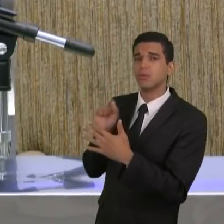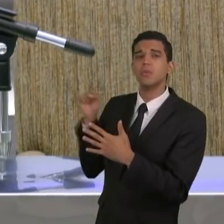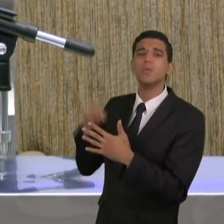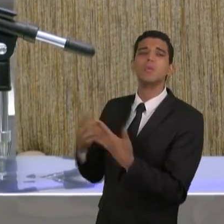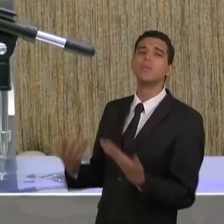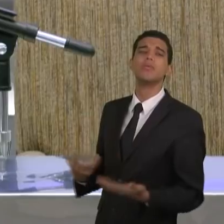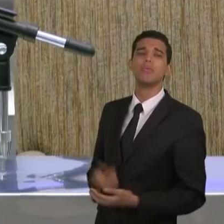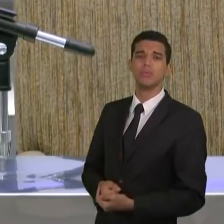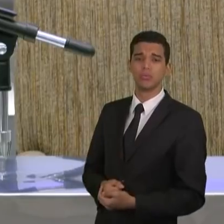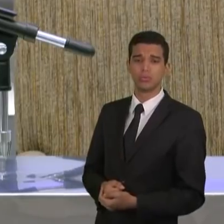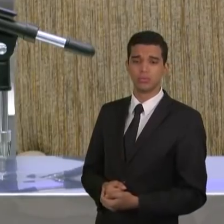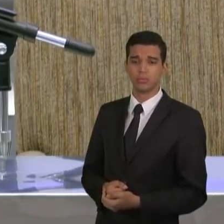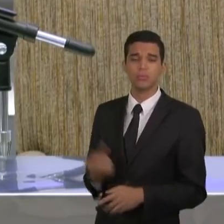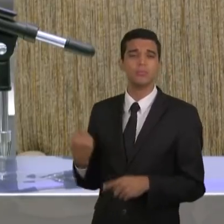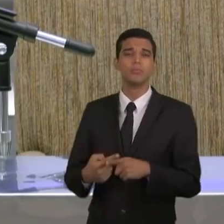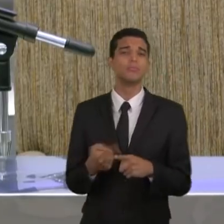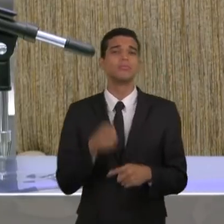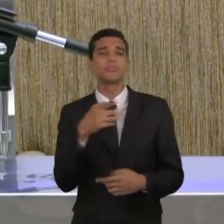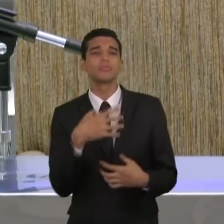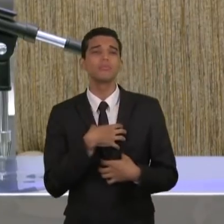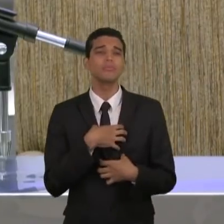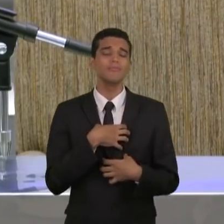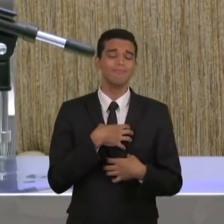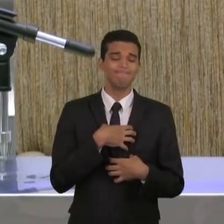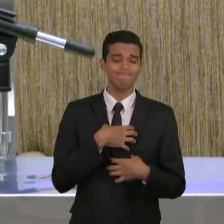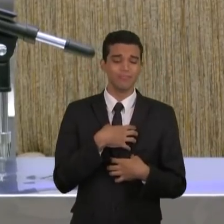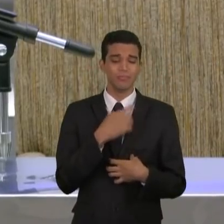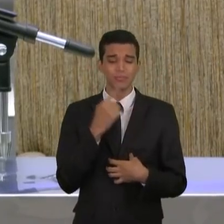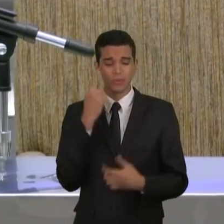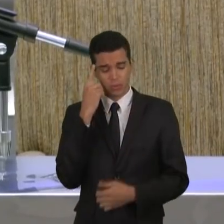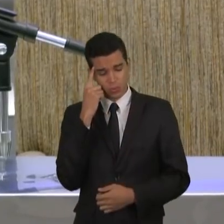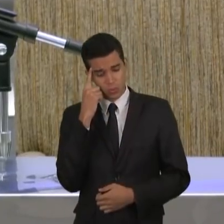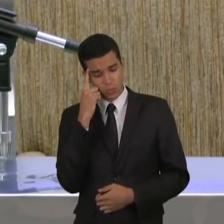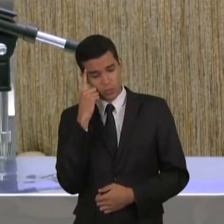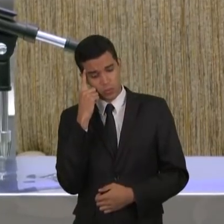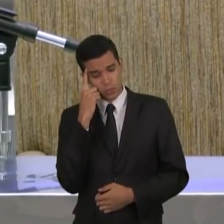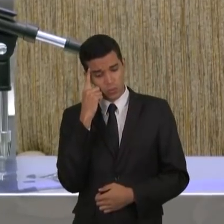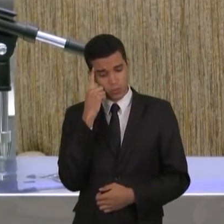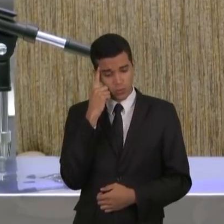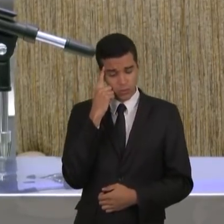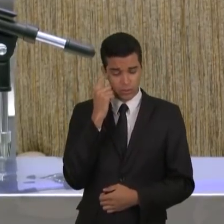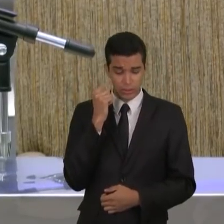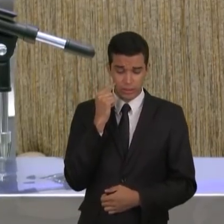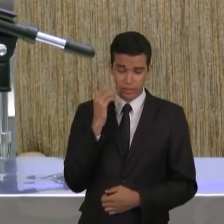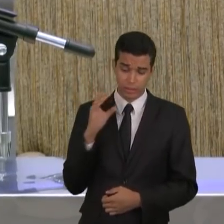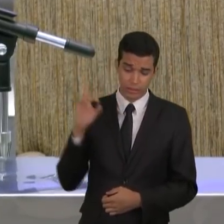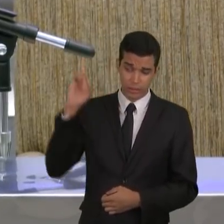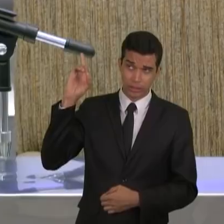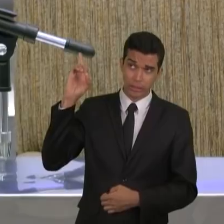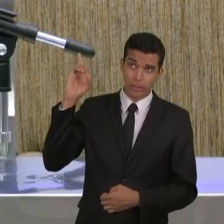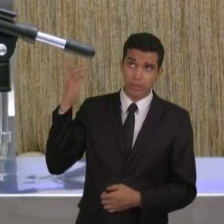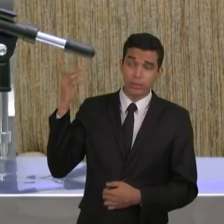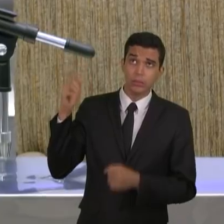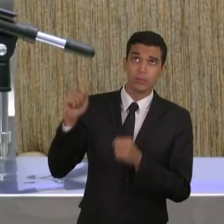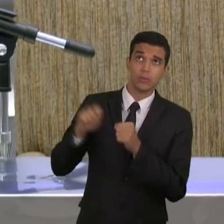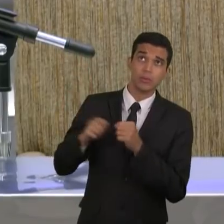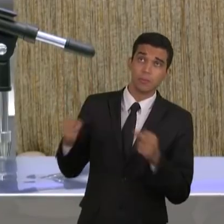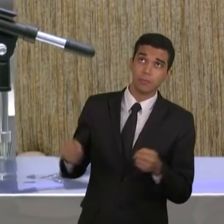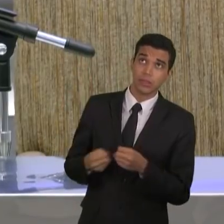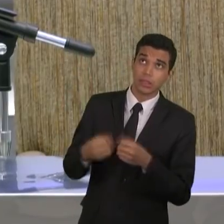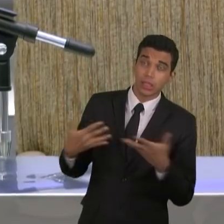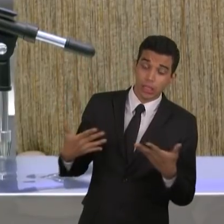fazendo você duvidar da ação de Deus Soberana e Divina sobre a tua vida